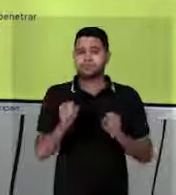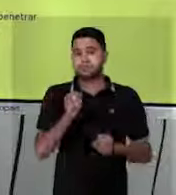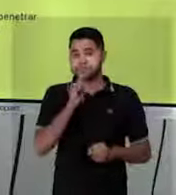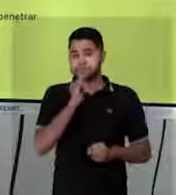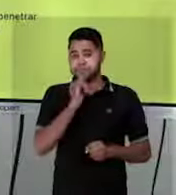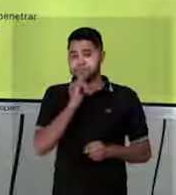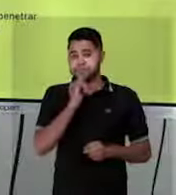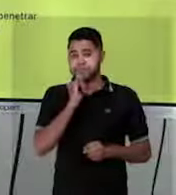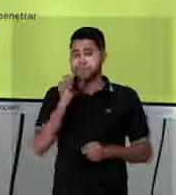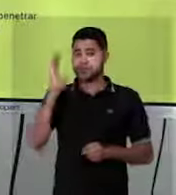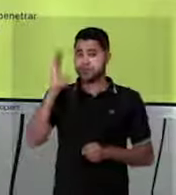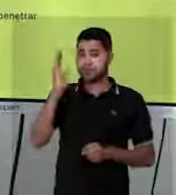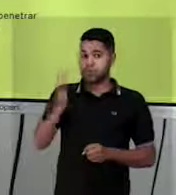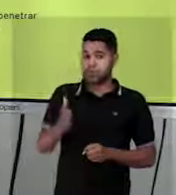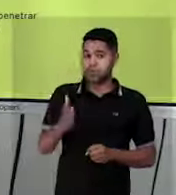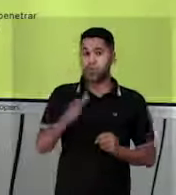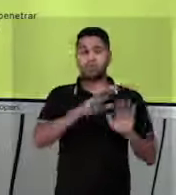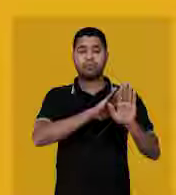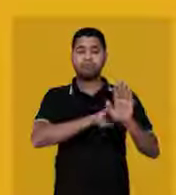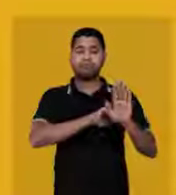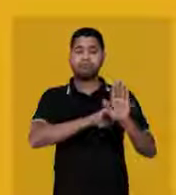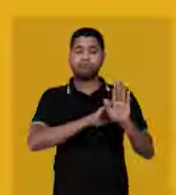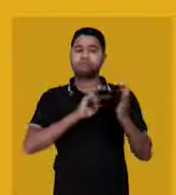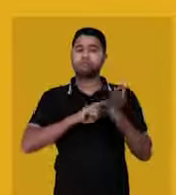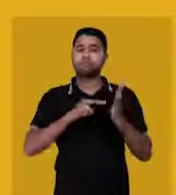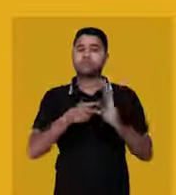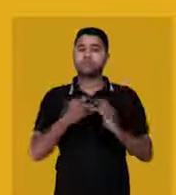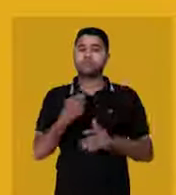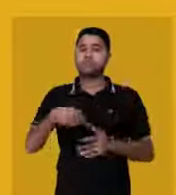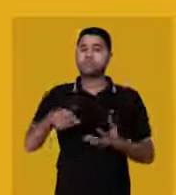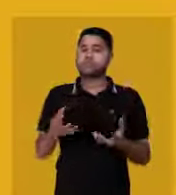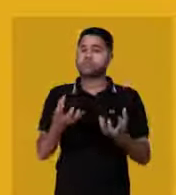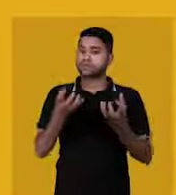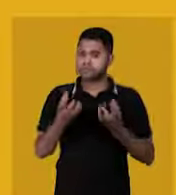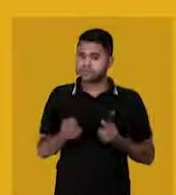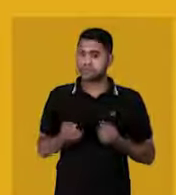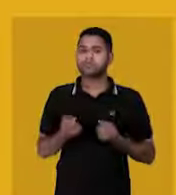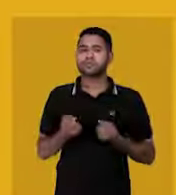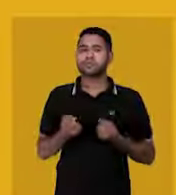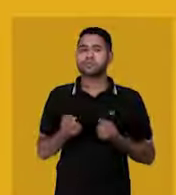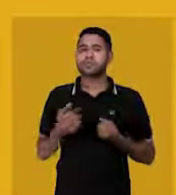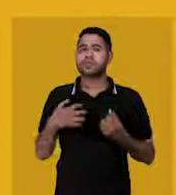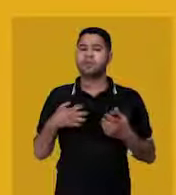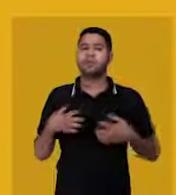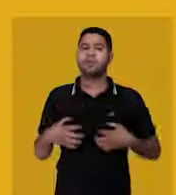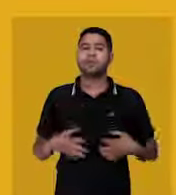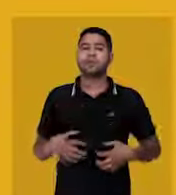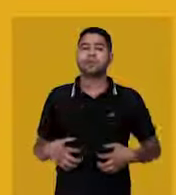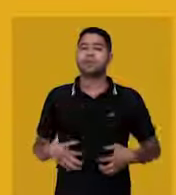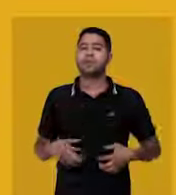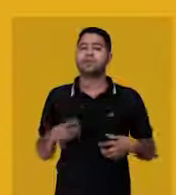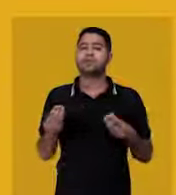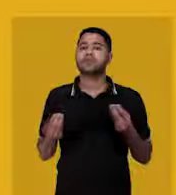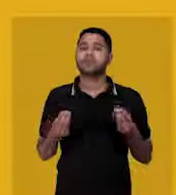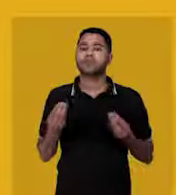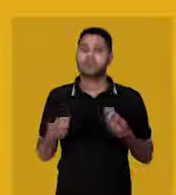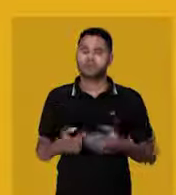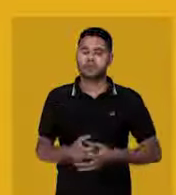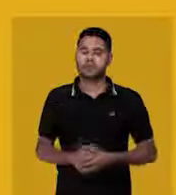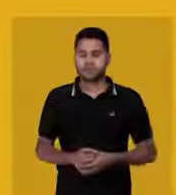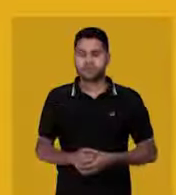forma direta ou indireta, ou seja, nós adquirimos esses organismos através